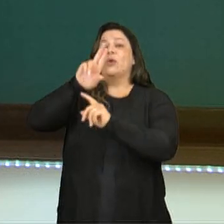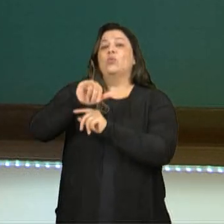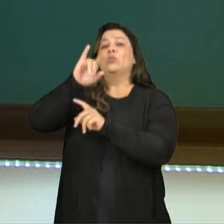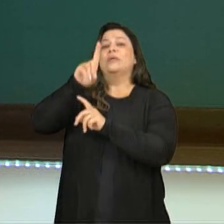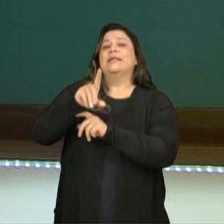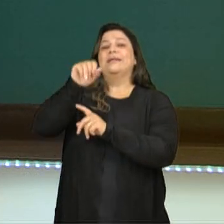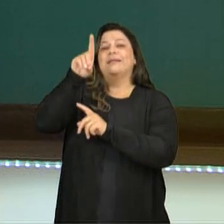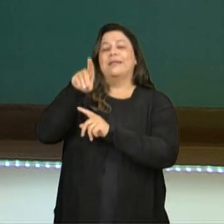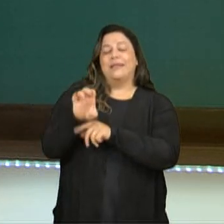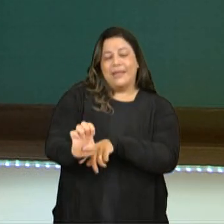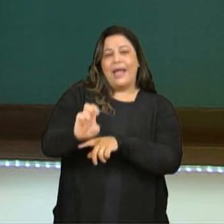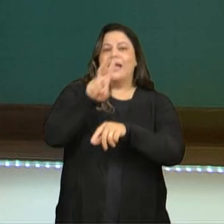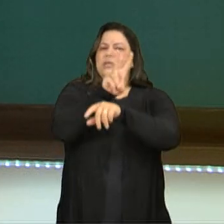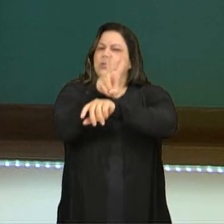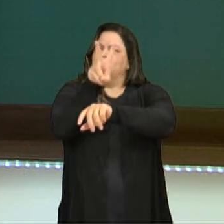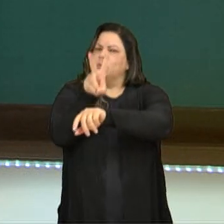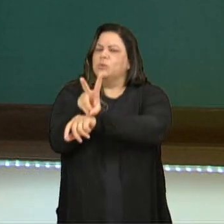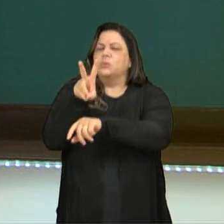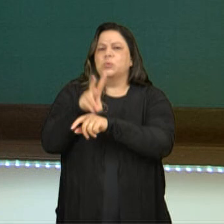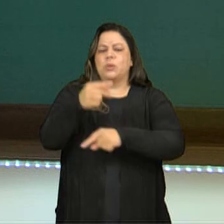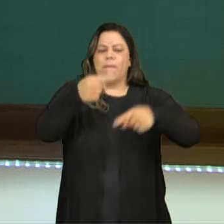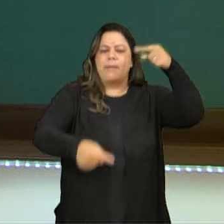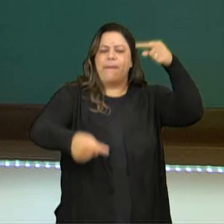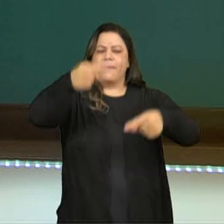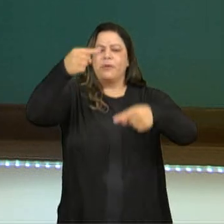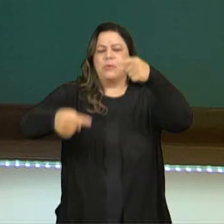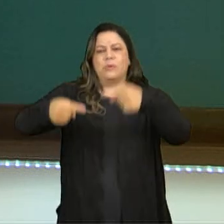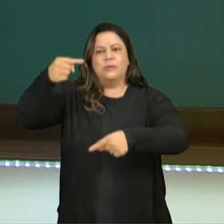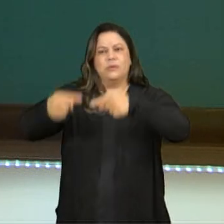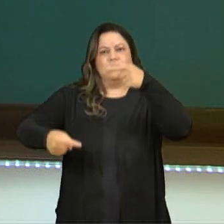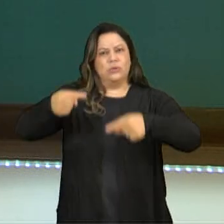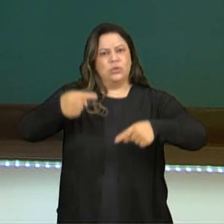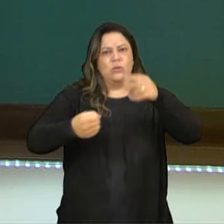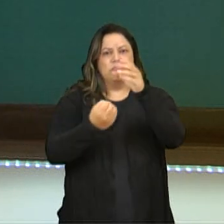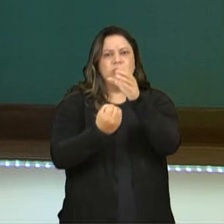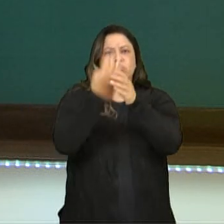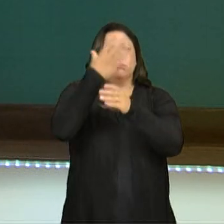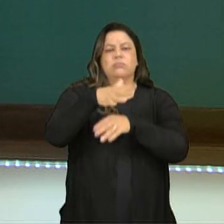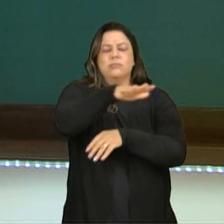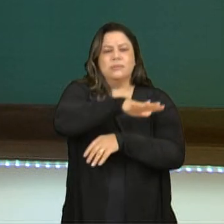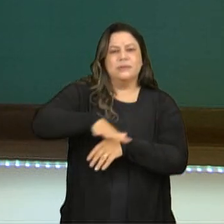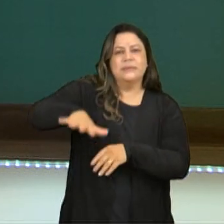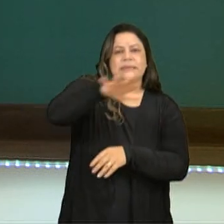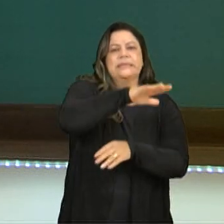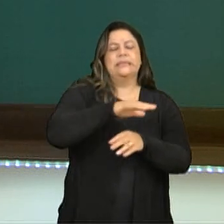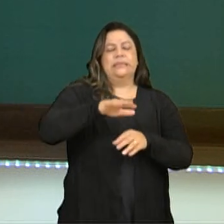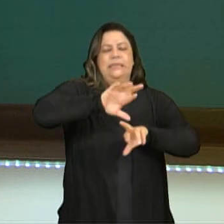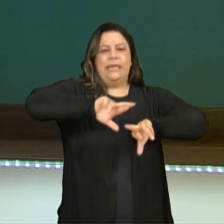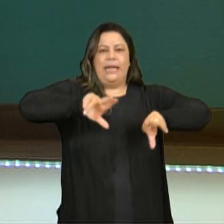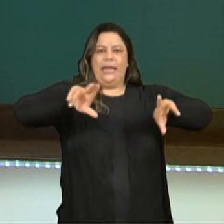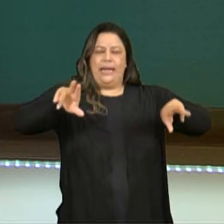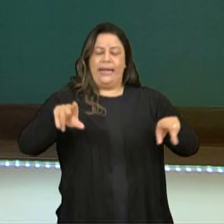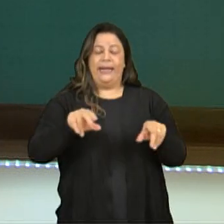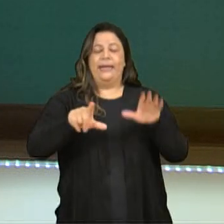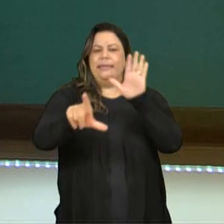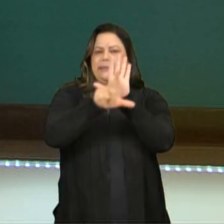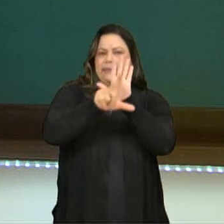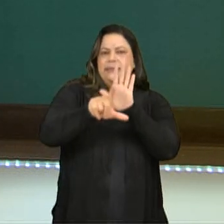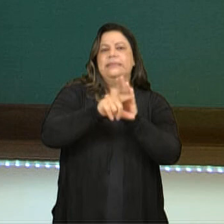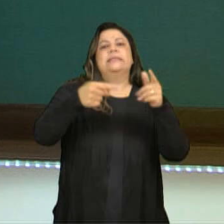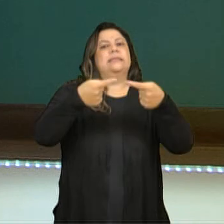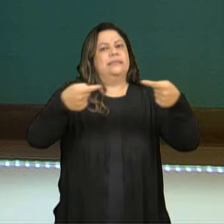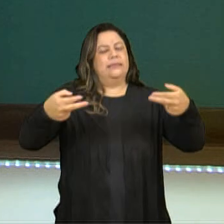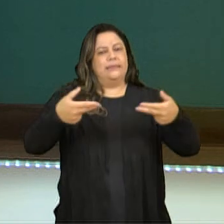conservação, existe uma política nacional para criar espaços de conservação das espécies em território